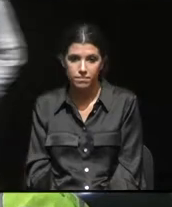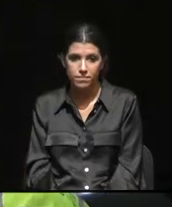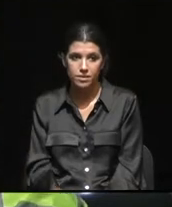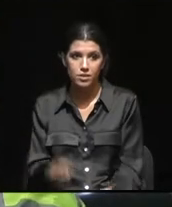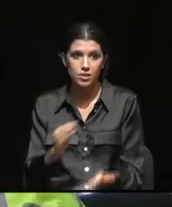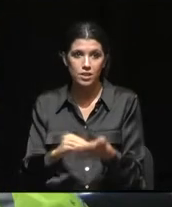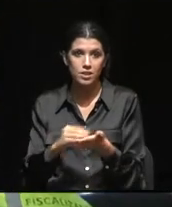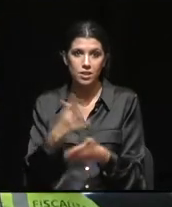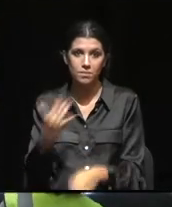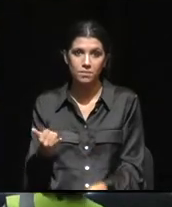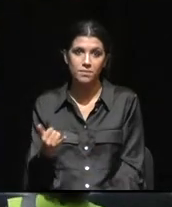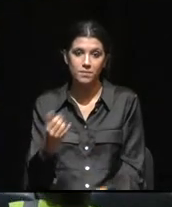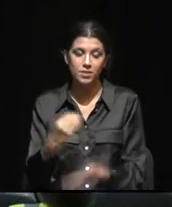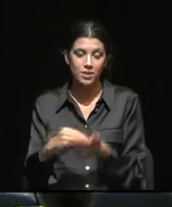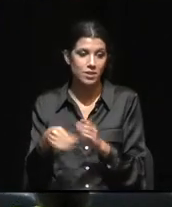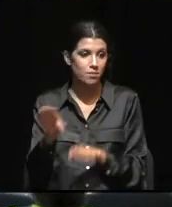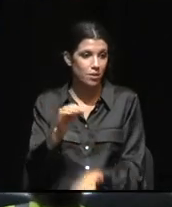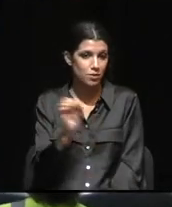mais